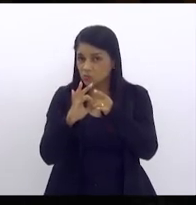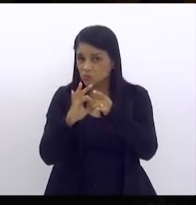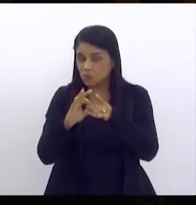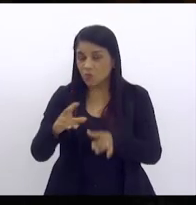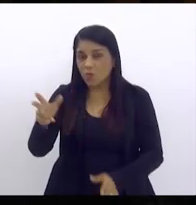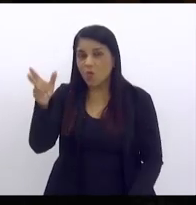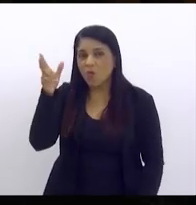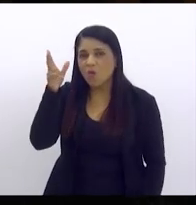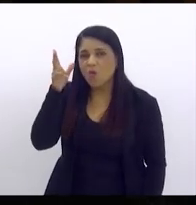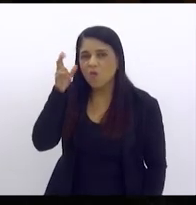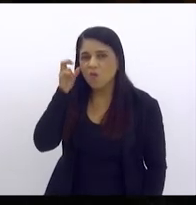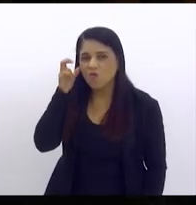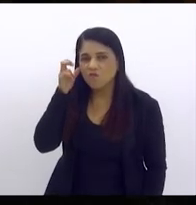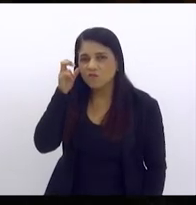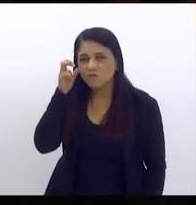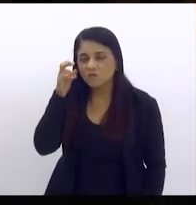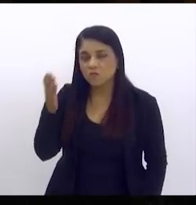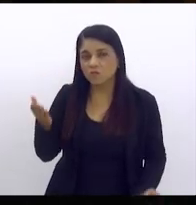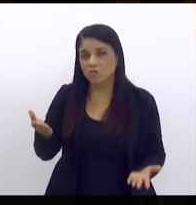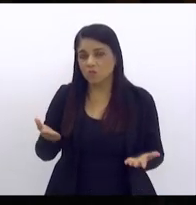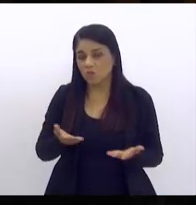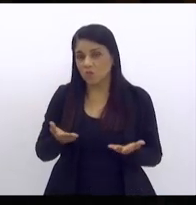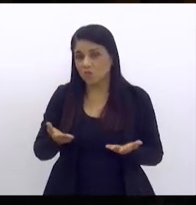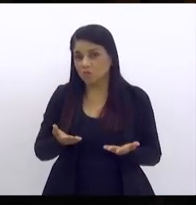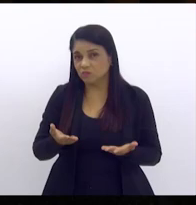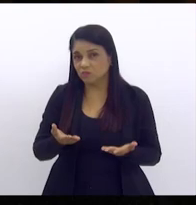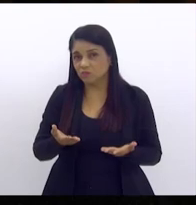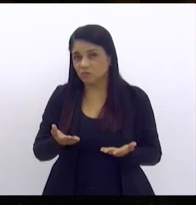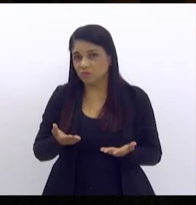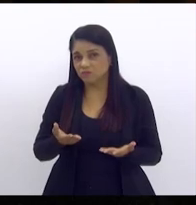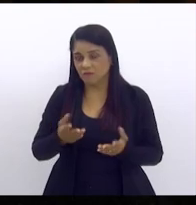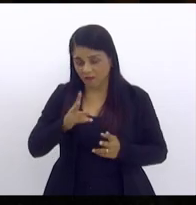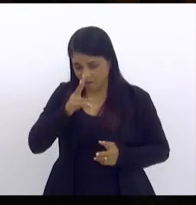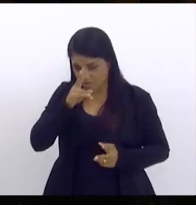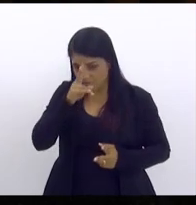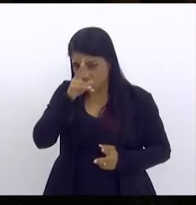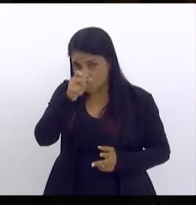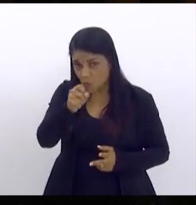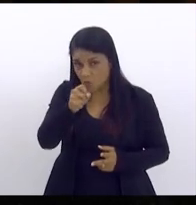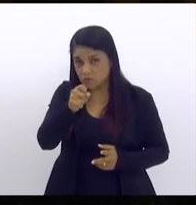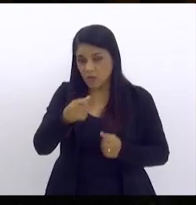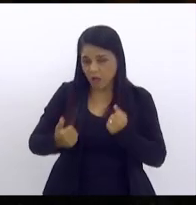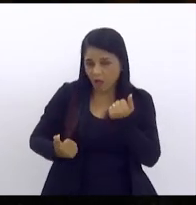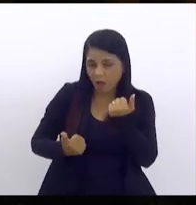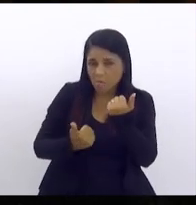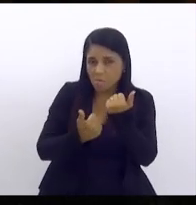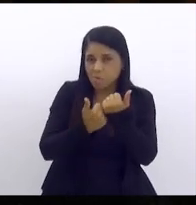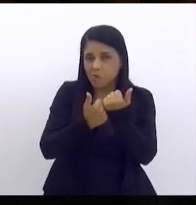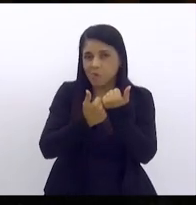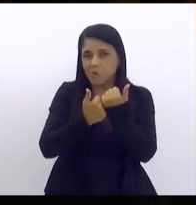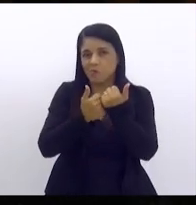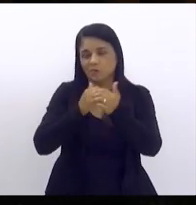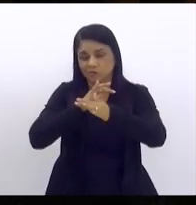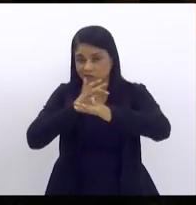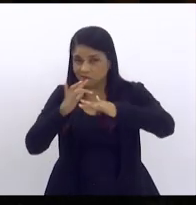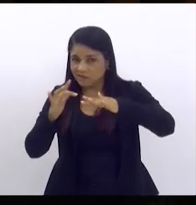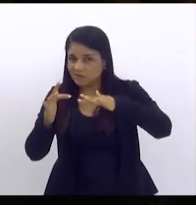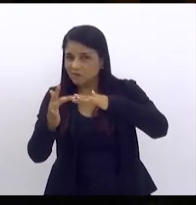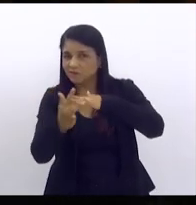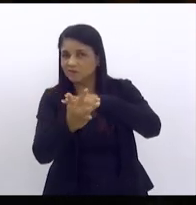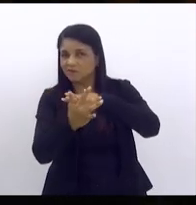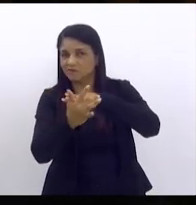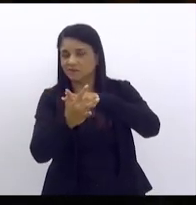ouvindo aquilo que hoje nos blinda, que é a nossa força, que é o seu apoio, sobretudo nas redes sociais,